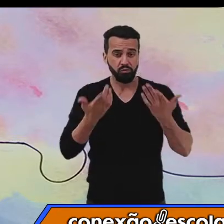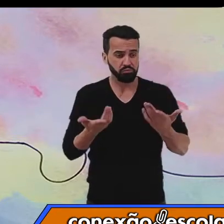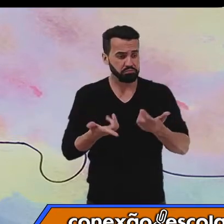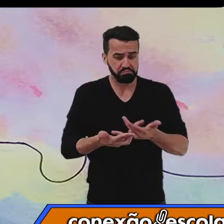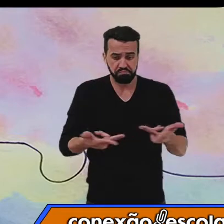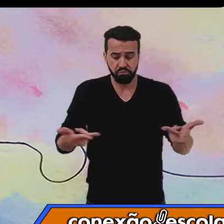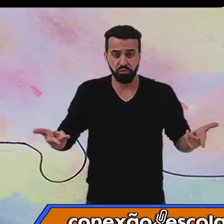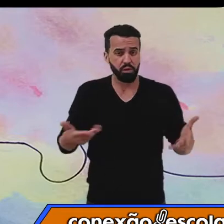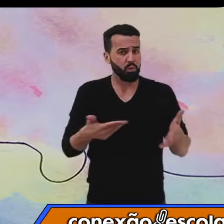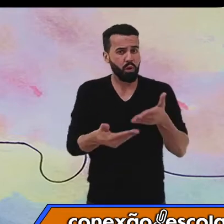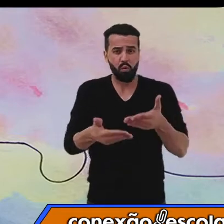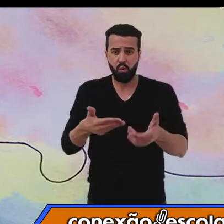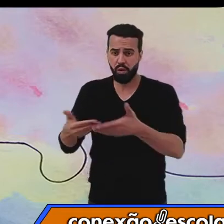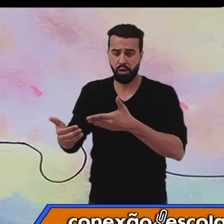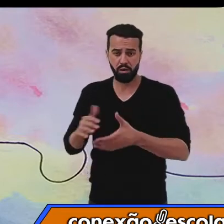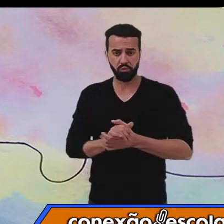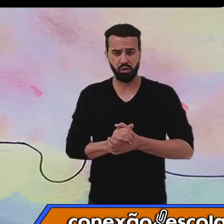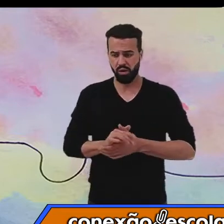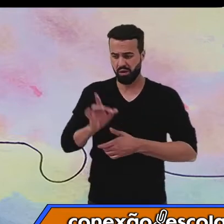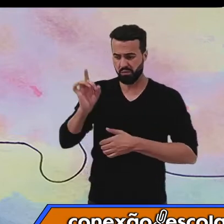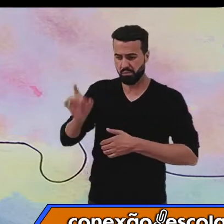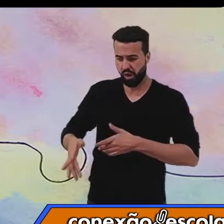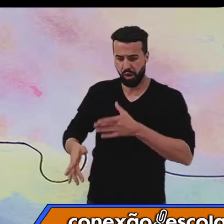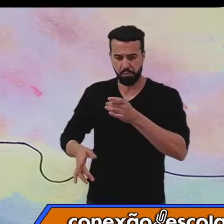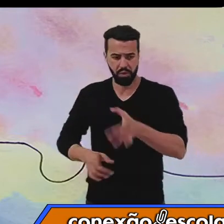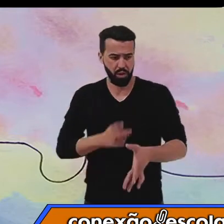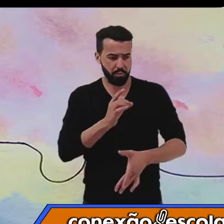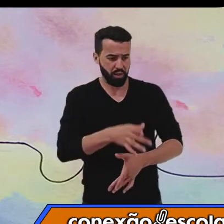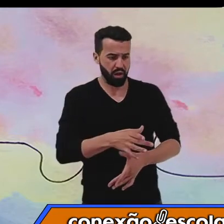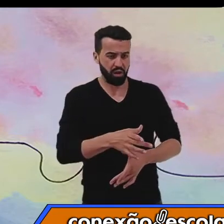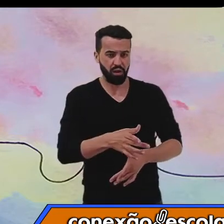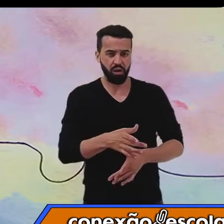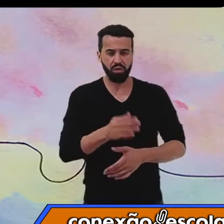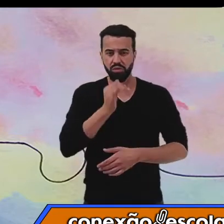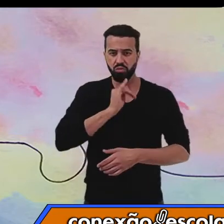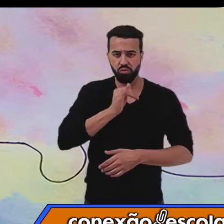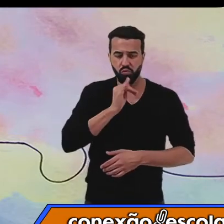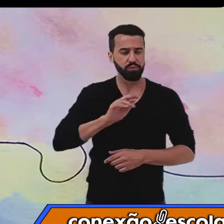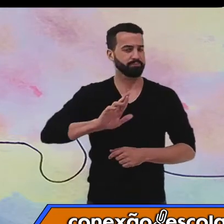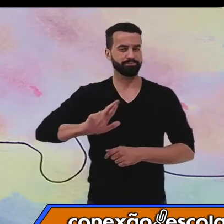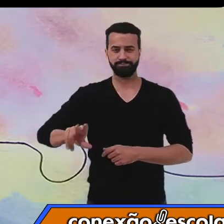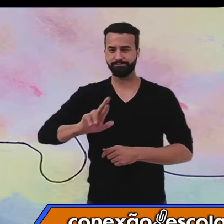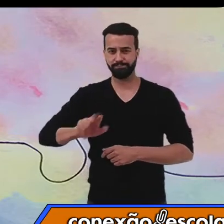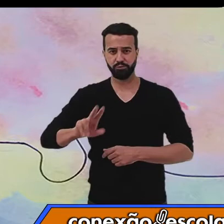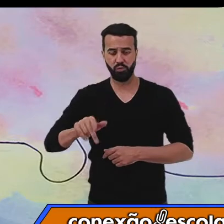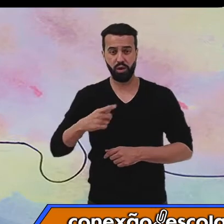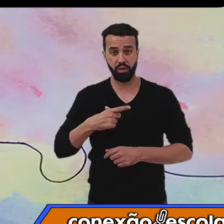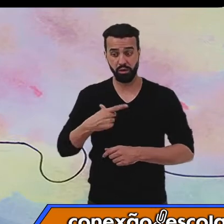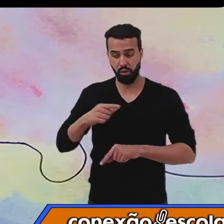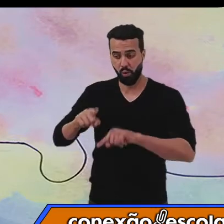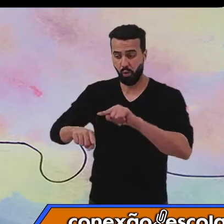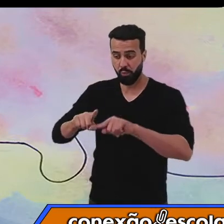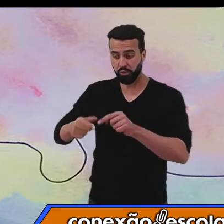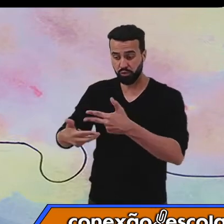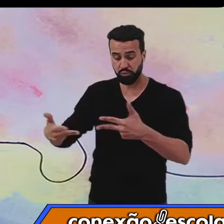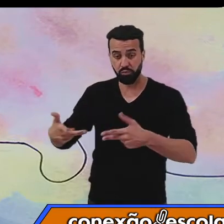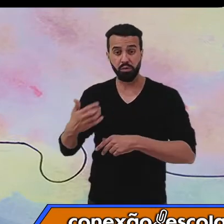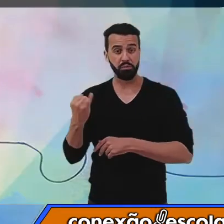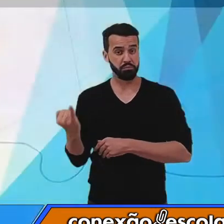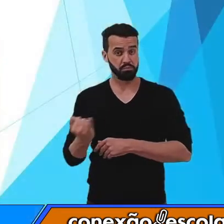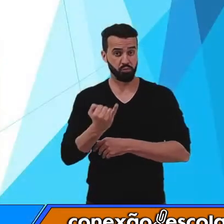uma cena, isto é, não é qualquer coisa que só faça poluir o palco, mas que tenha um significado para a